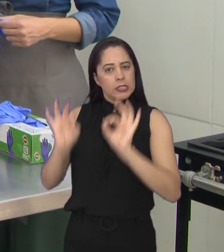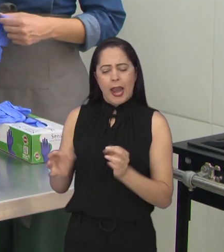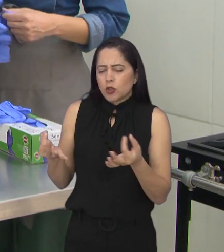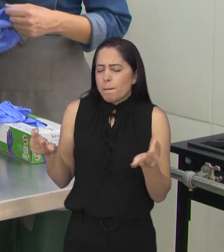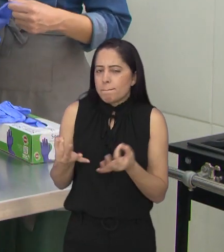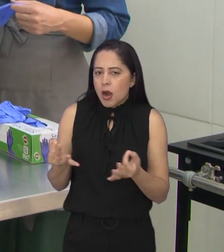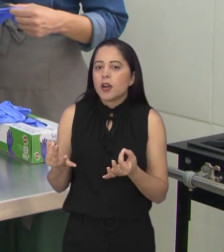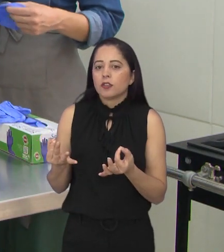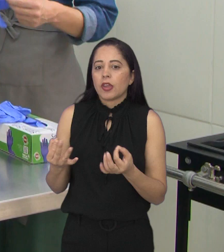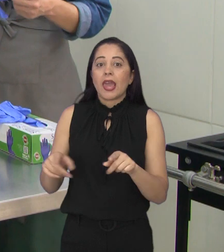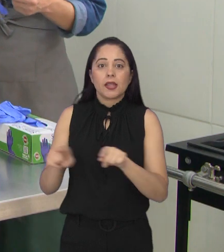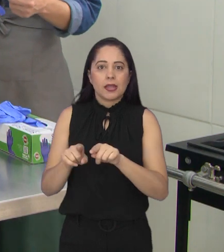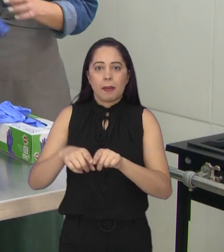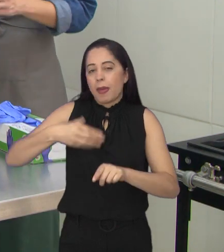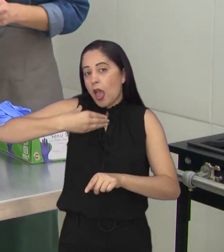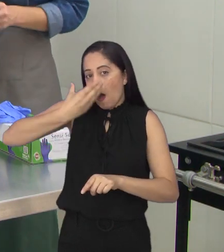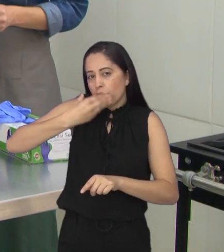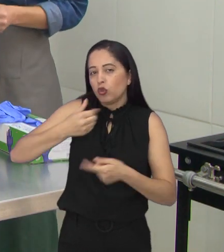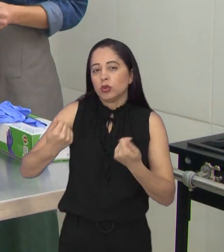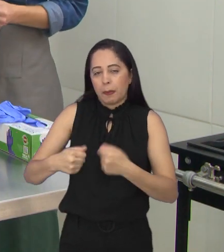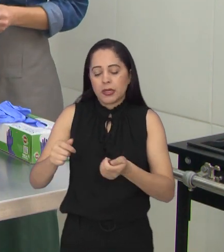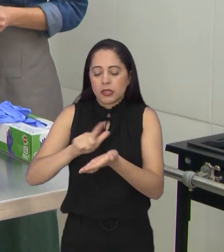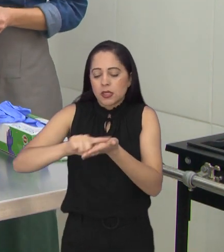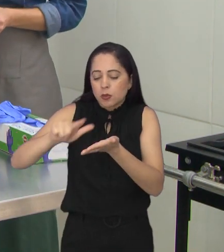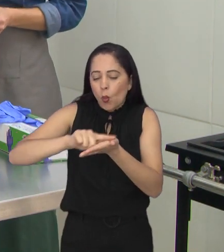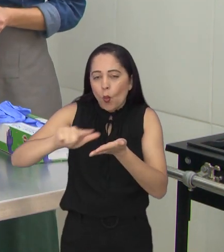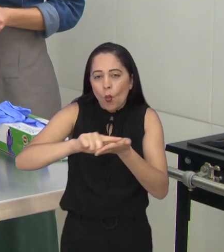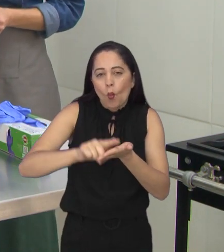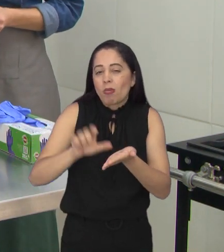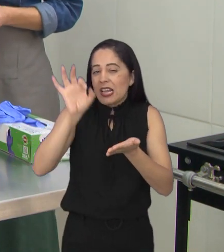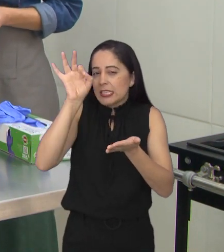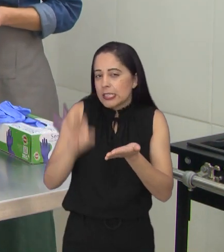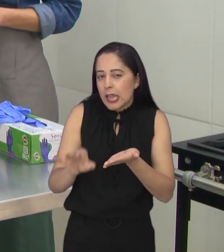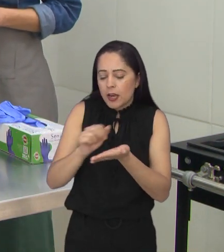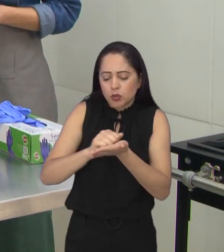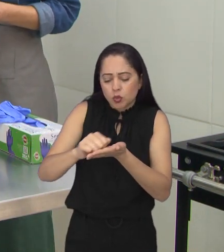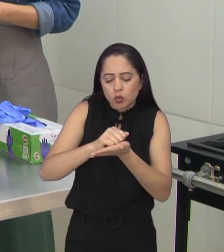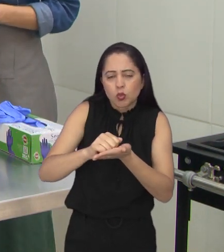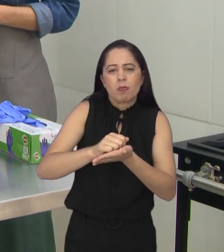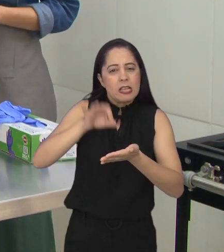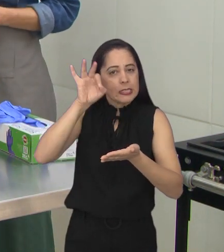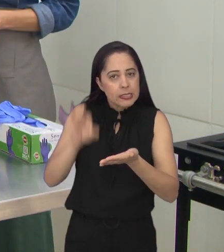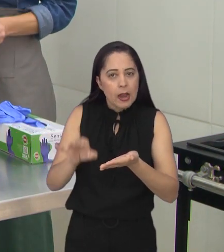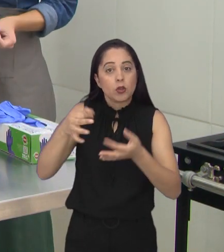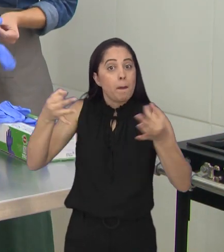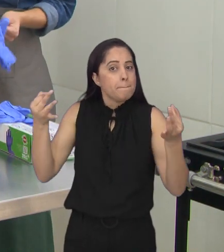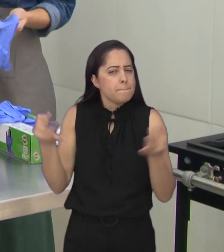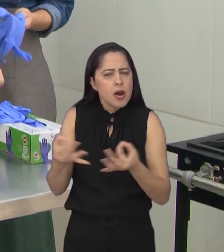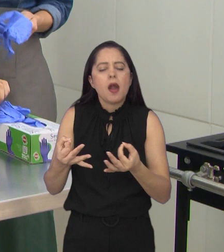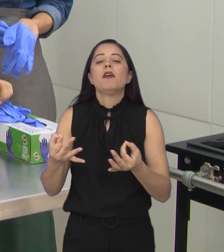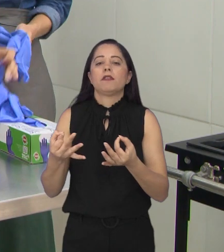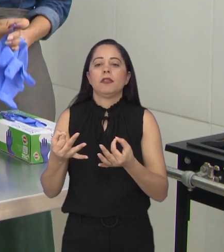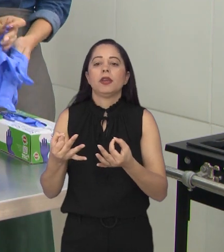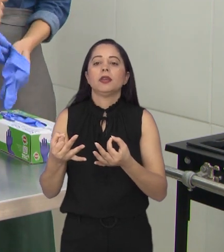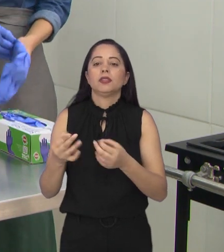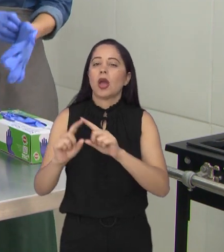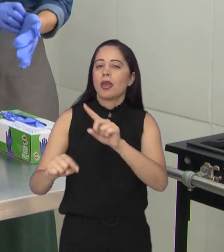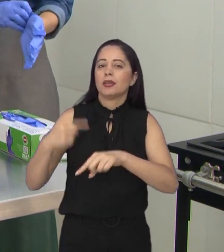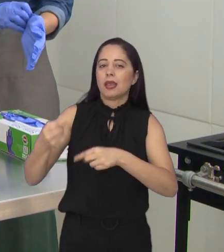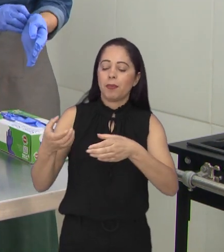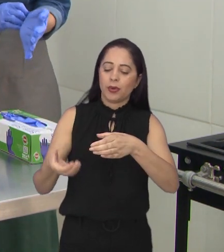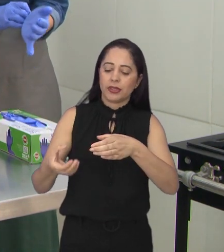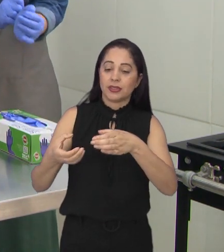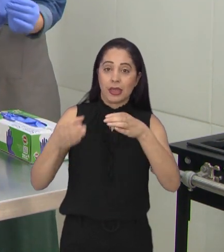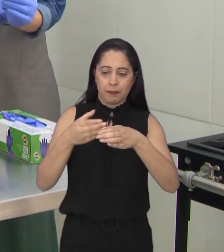a preparação das frutas, né? Que precisa ser devidamente lavadas, esterilizadas, para a gente chegar até o momento